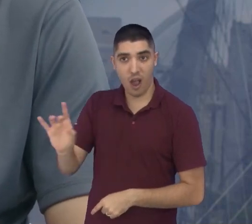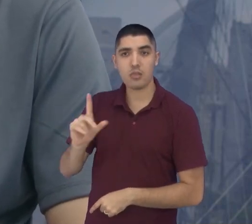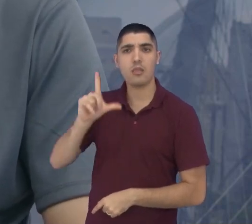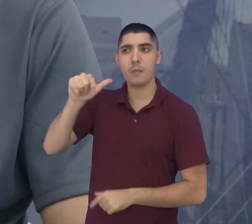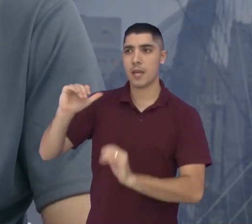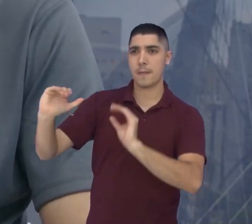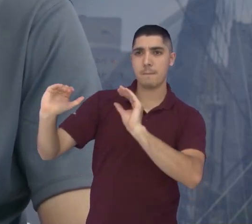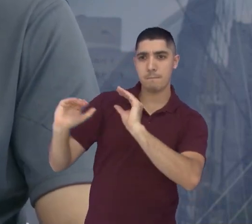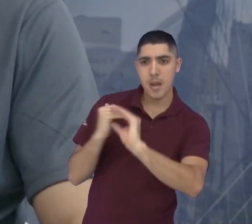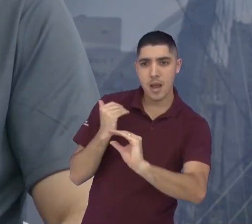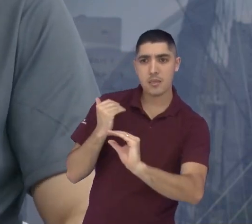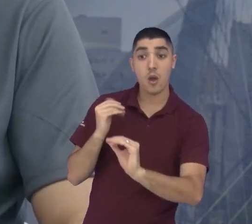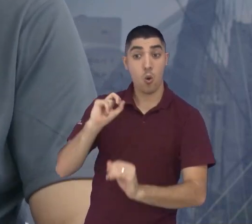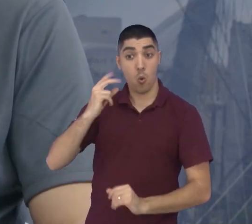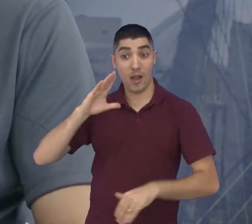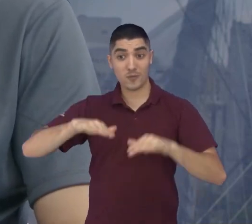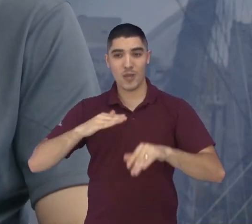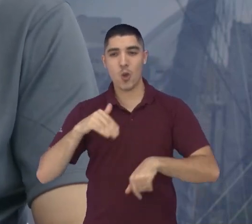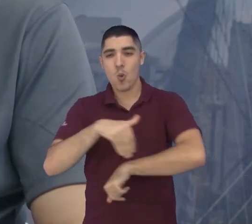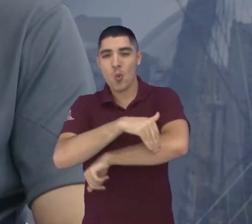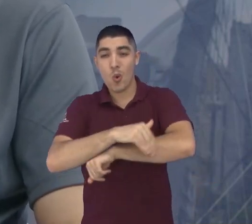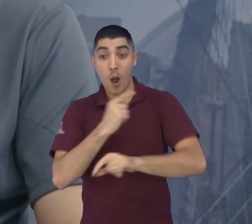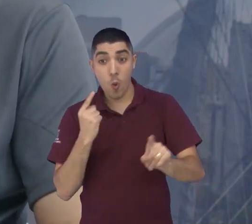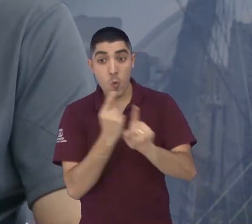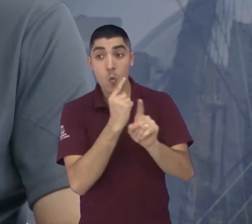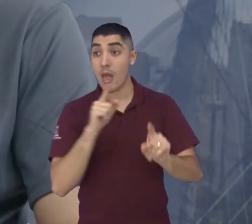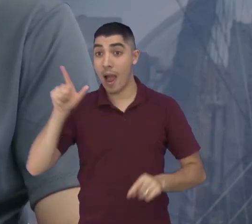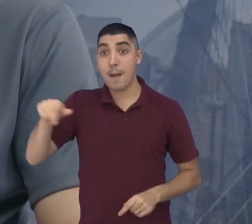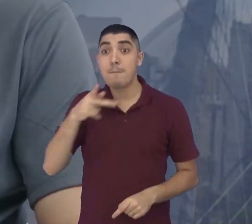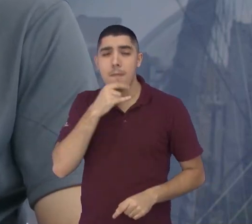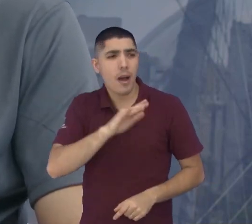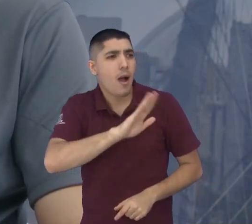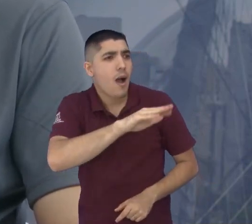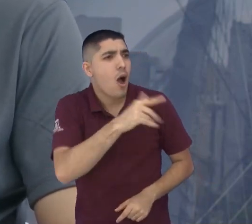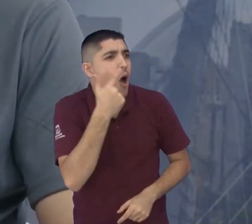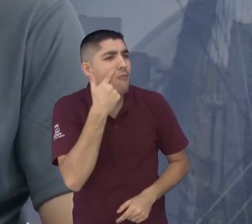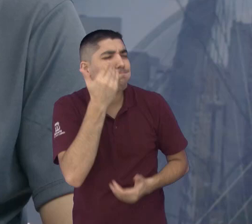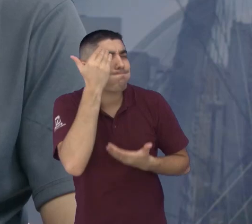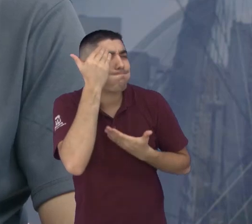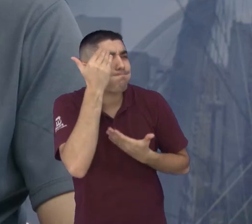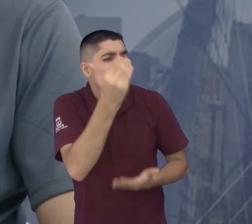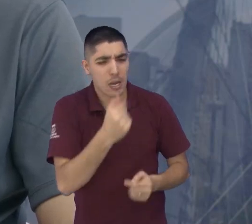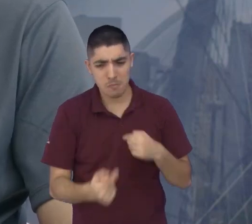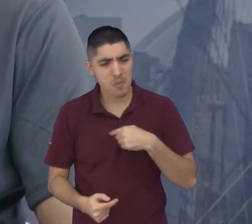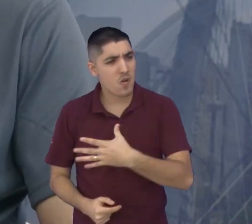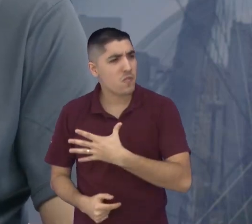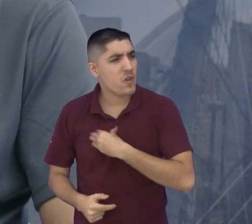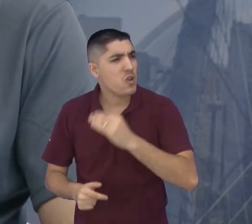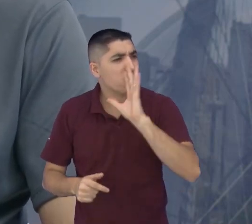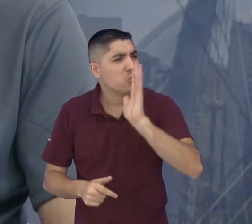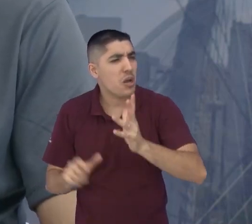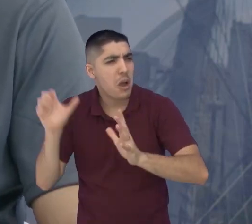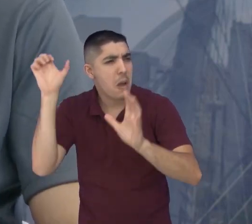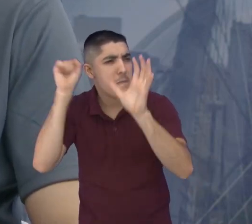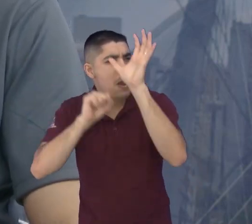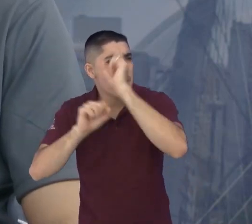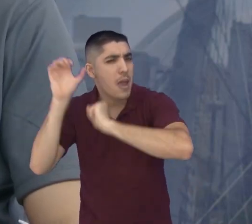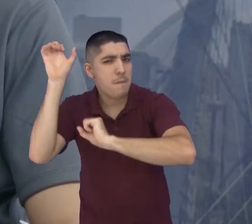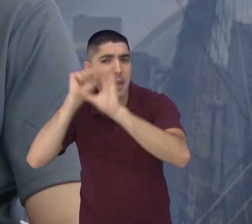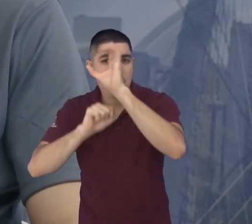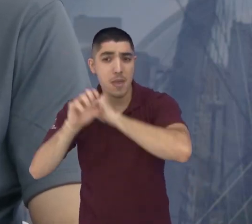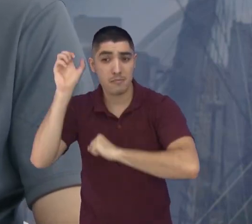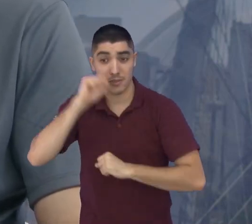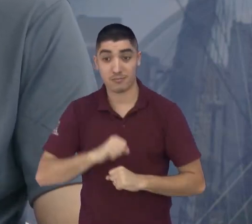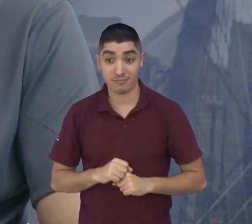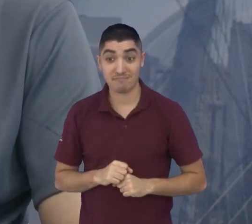até encontros assim na rua, onde os pais vinham agradecer a gente a essa orientação, porque muitas vezes